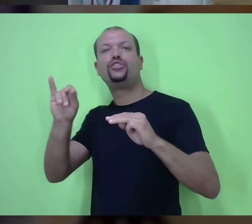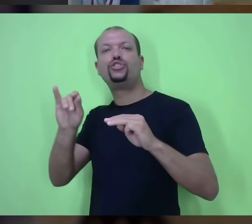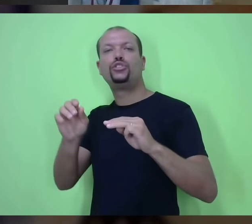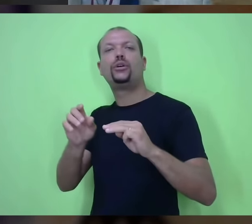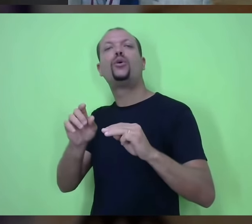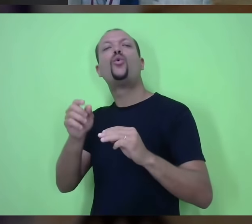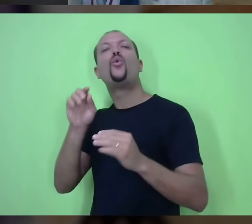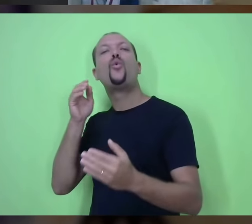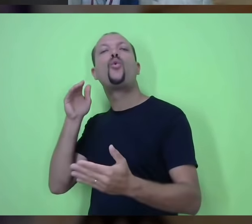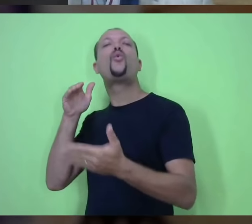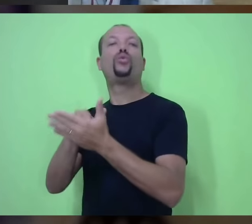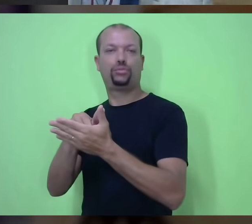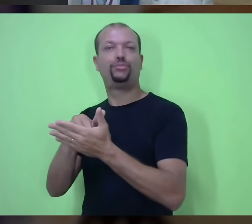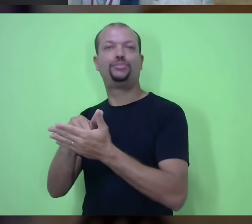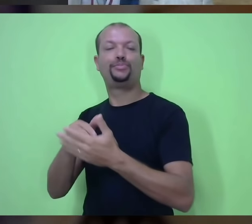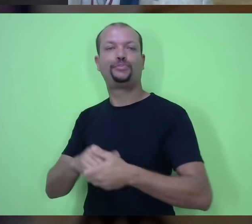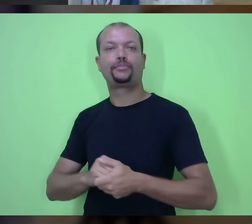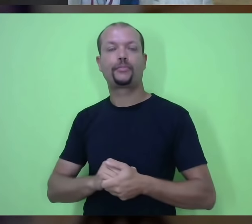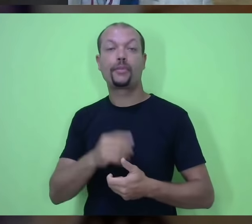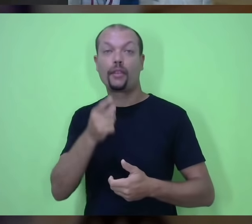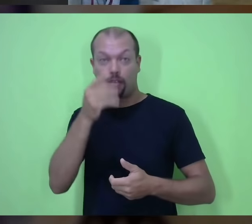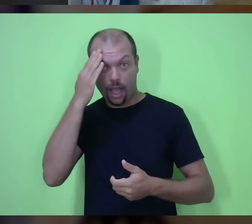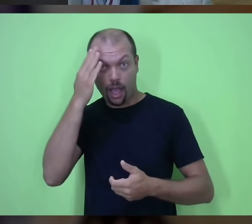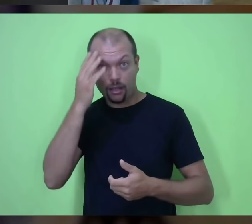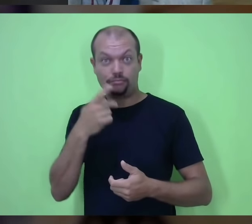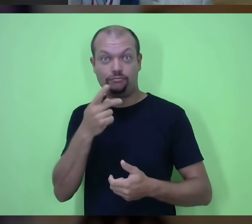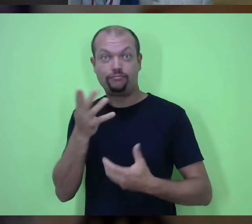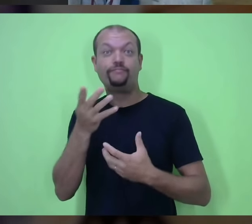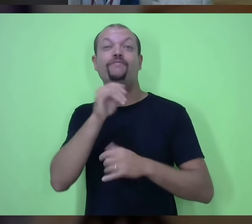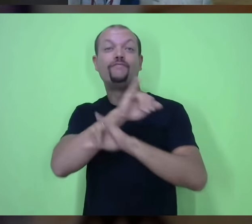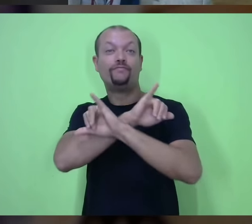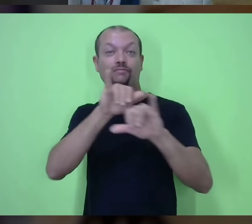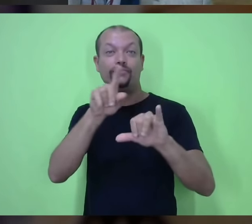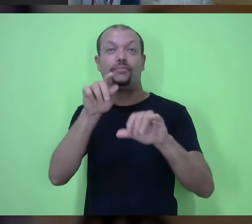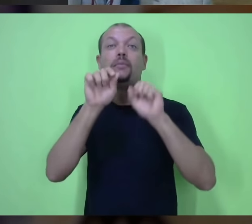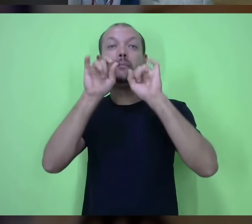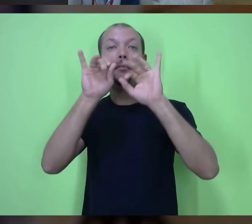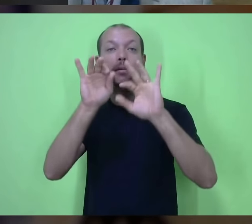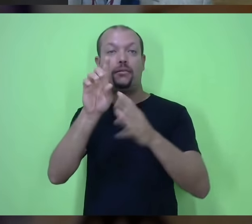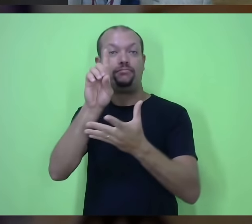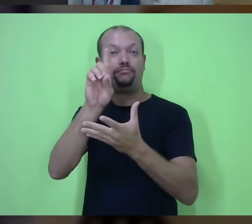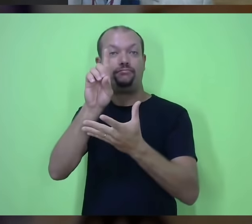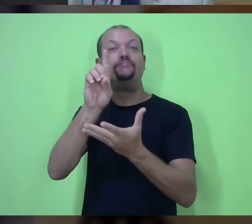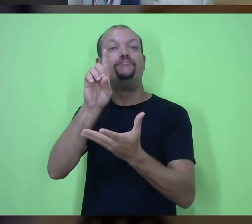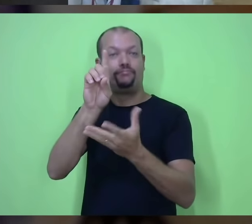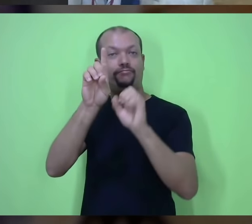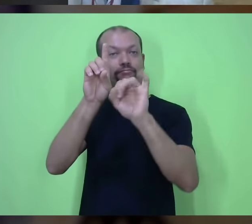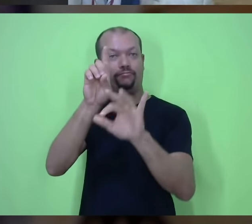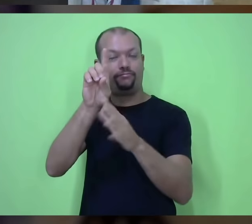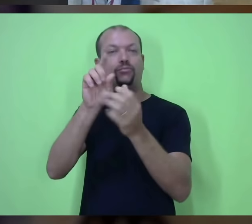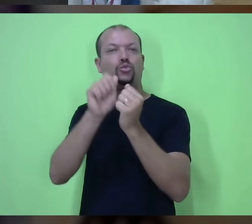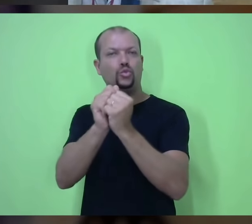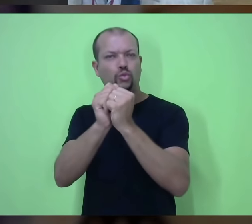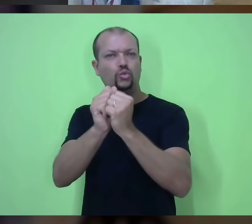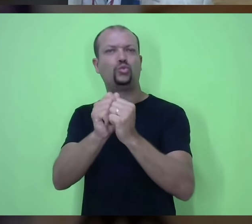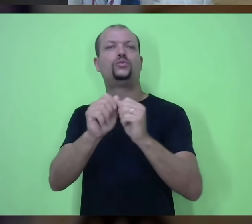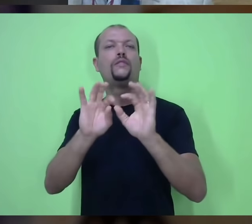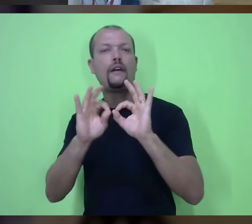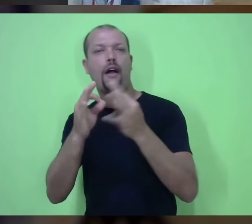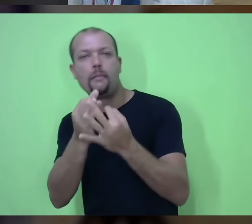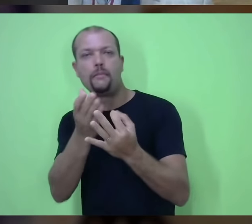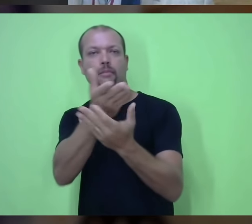últimos dias. E como você já sabe, sempre que chegamos aqui, desejamos a você as bênçãos do Senhor, que Deus esteja contigo, com a